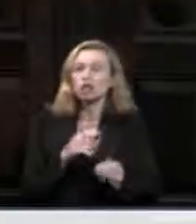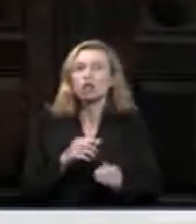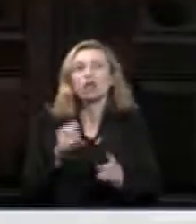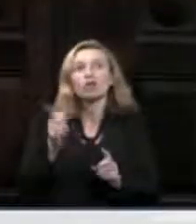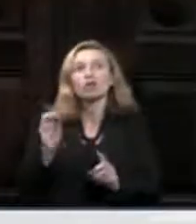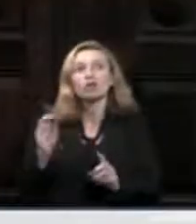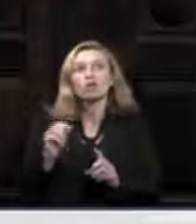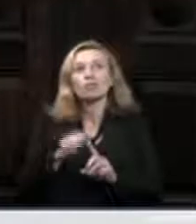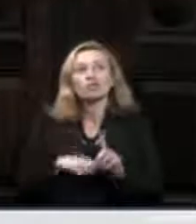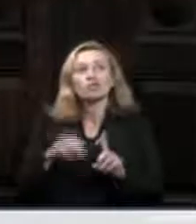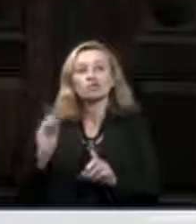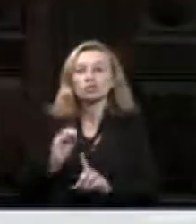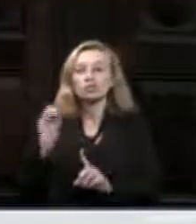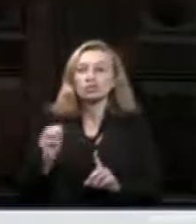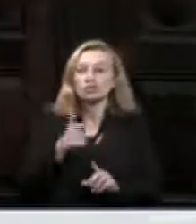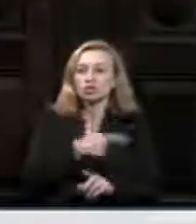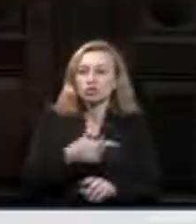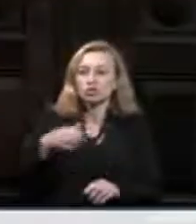vai uma patrulha